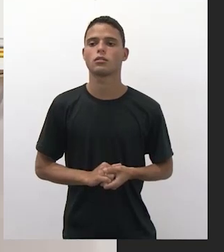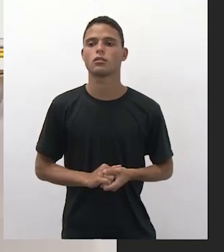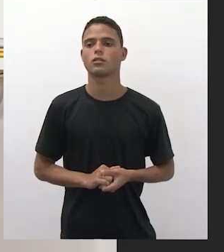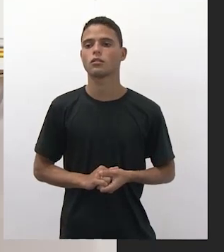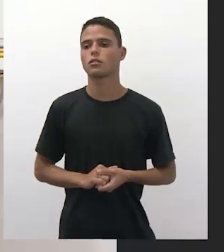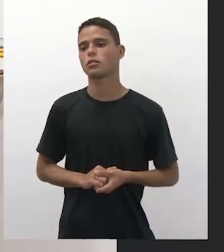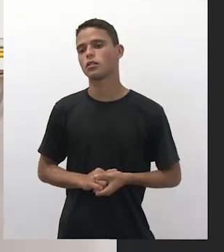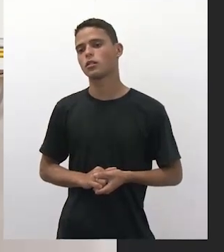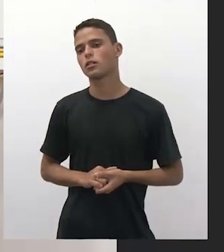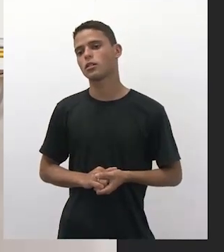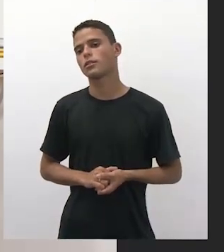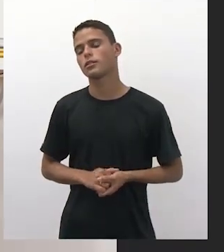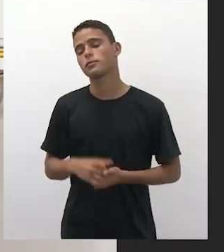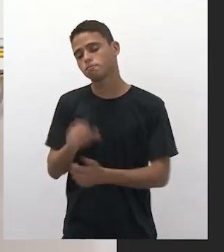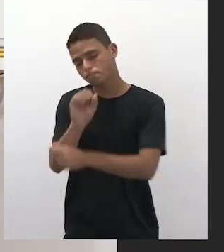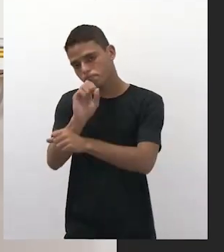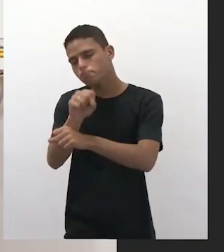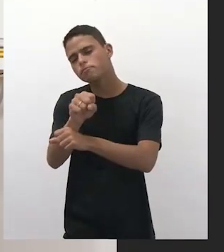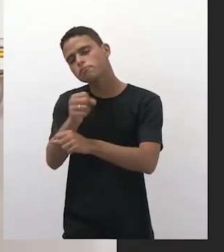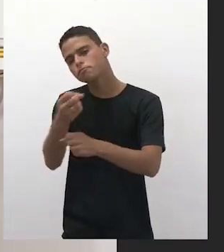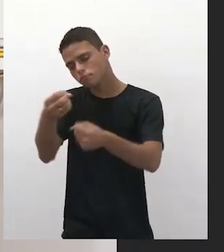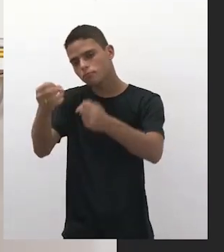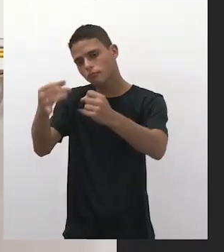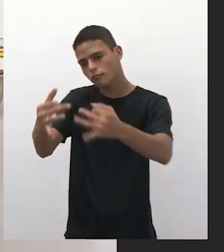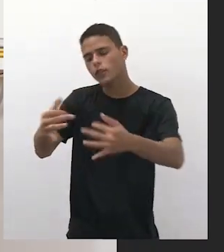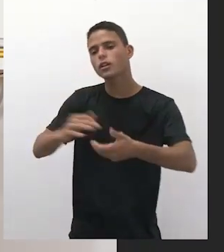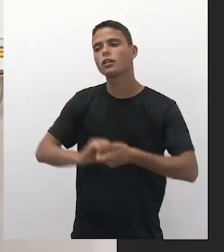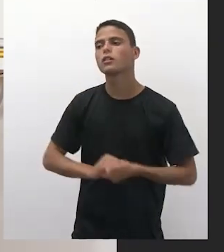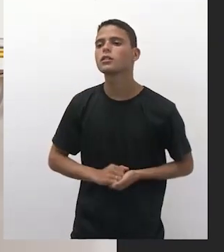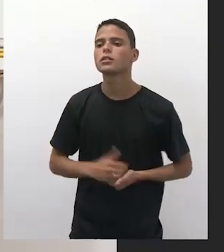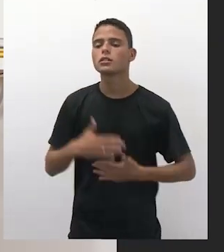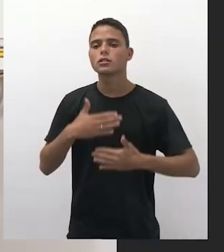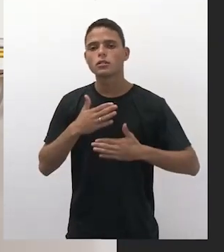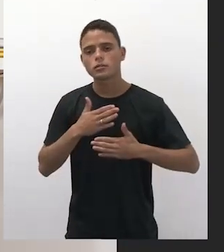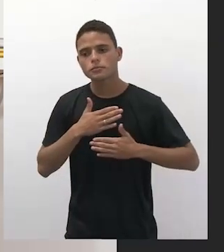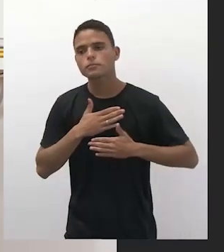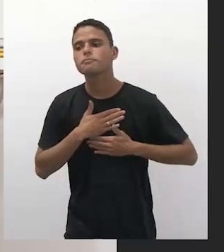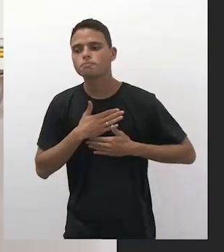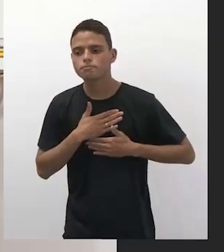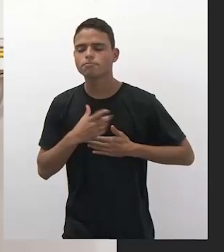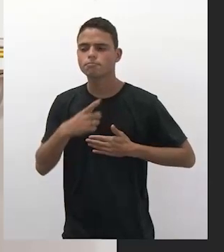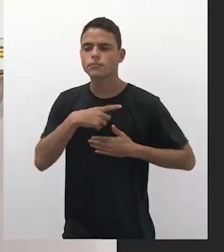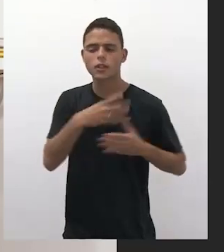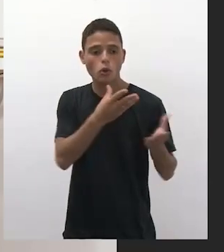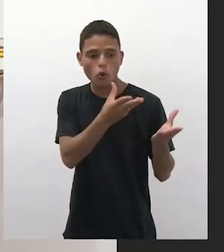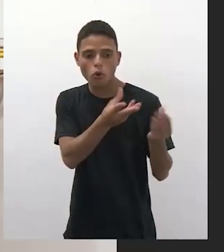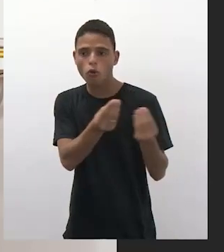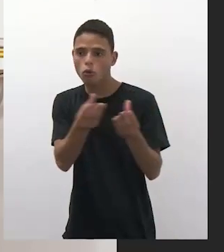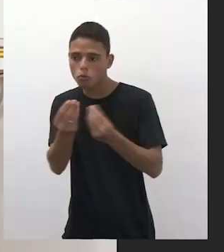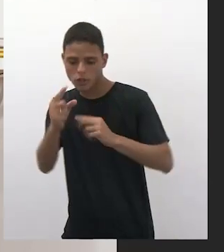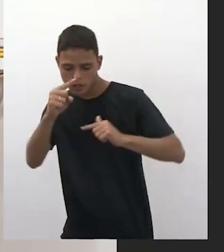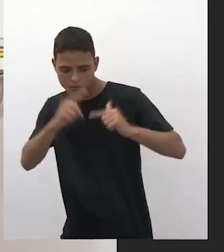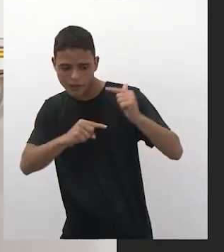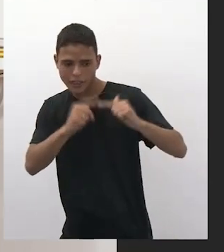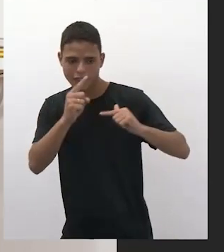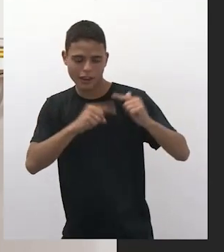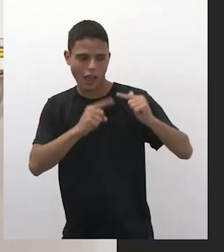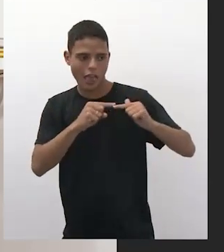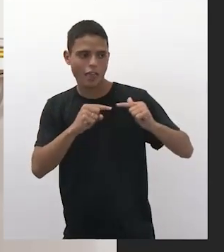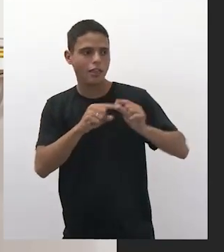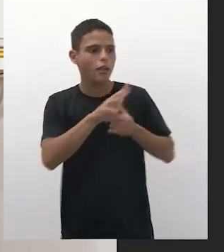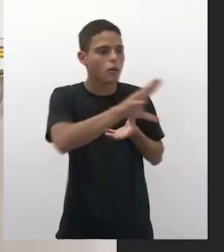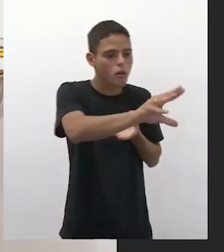claro, Diógenes. Eu, assim, coleciono vários objetos, né, dessa minha infância,